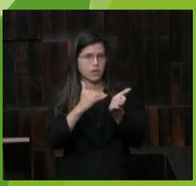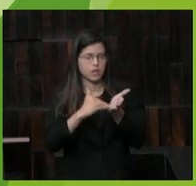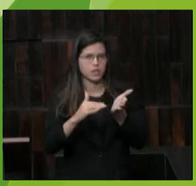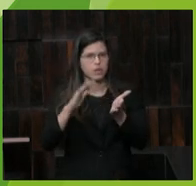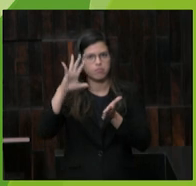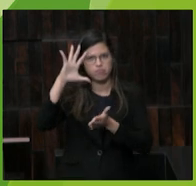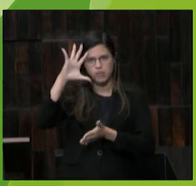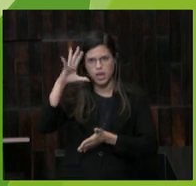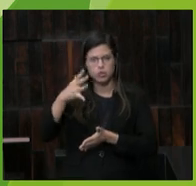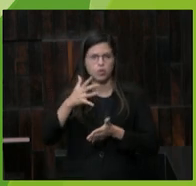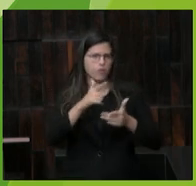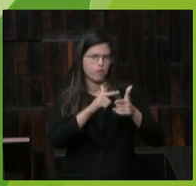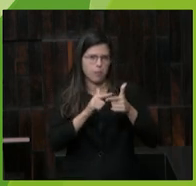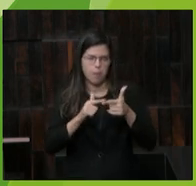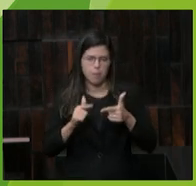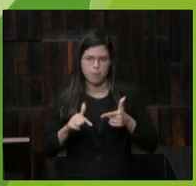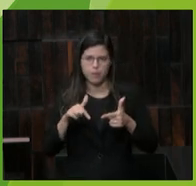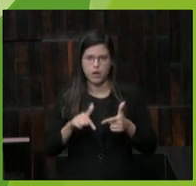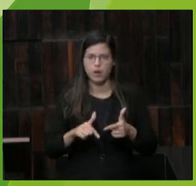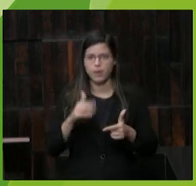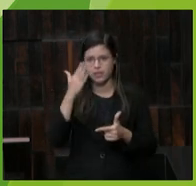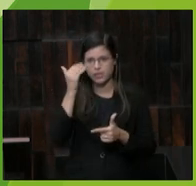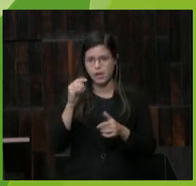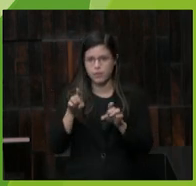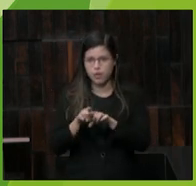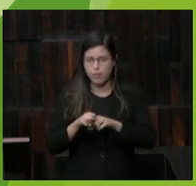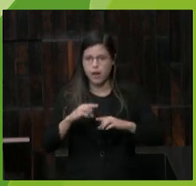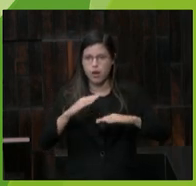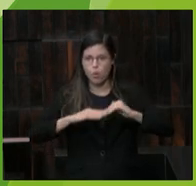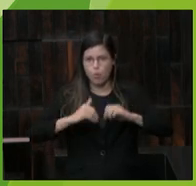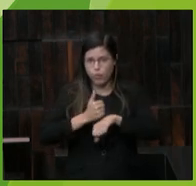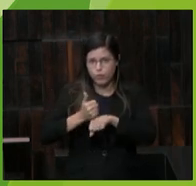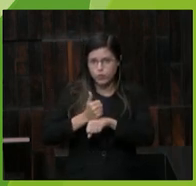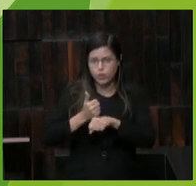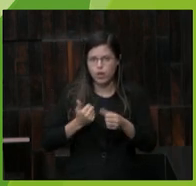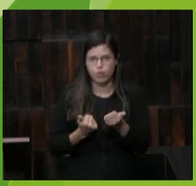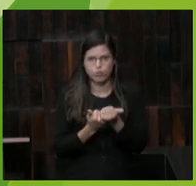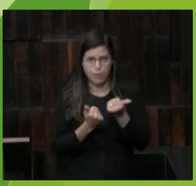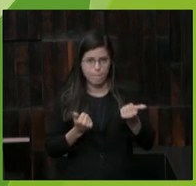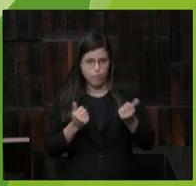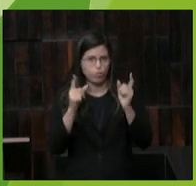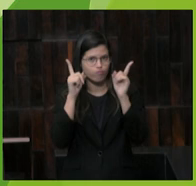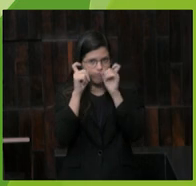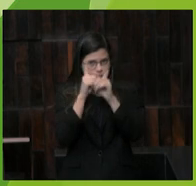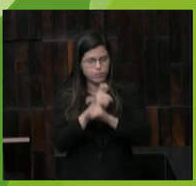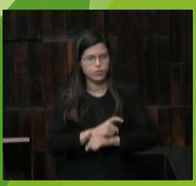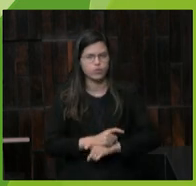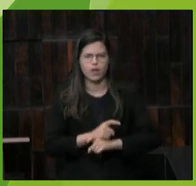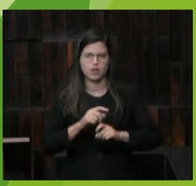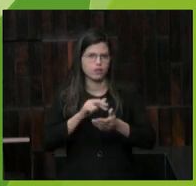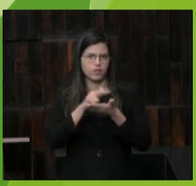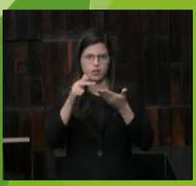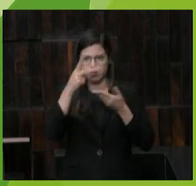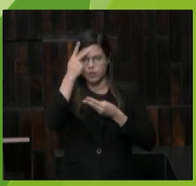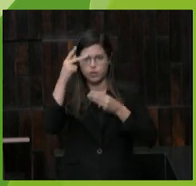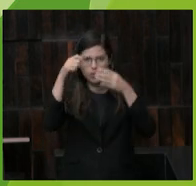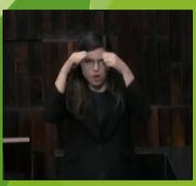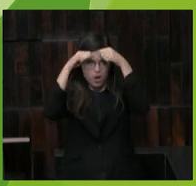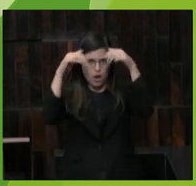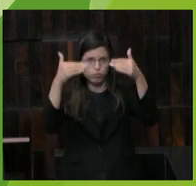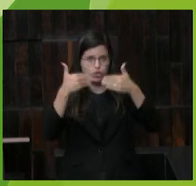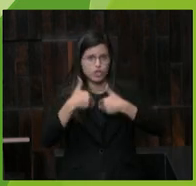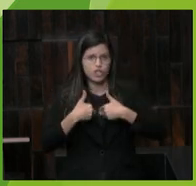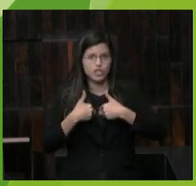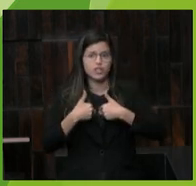muitas questões. A gente sabe que a questão do profissional de apoio é um grande entrave para as pessoas autistas, porque as pessoas autistas são